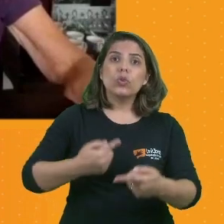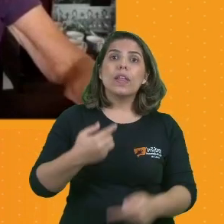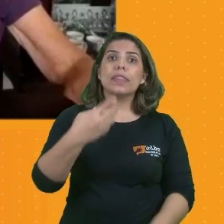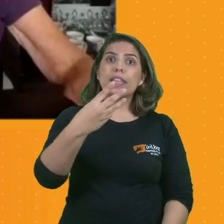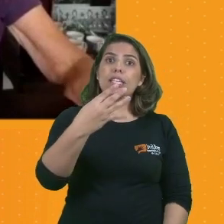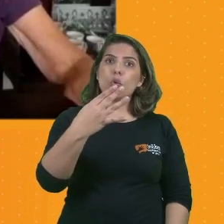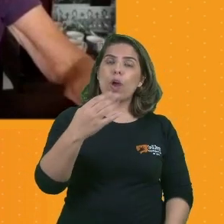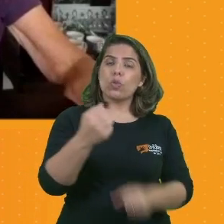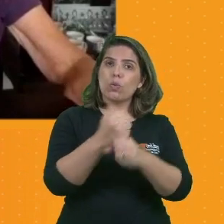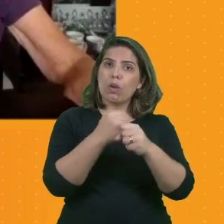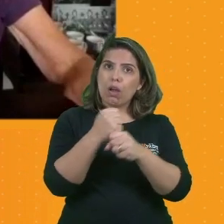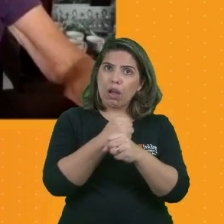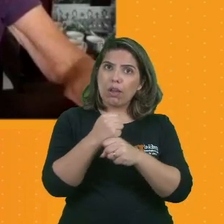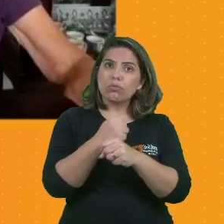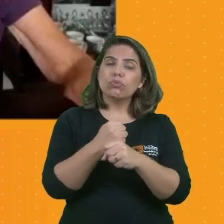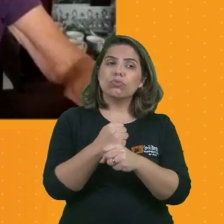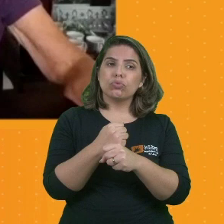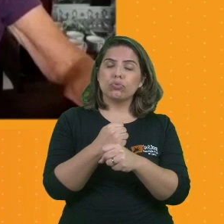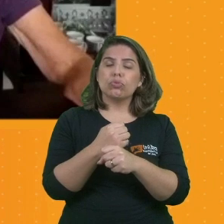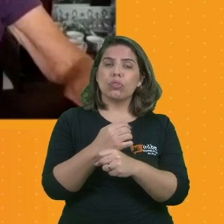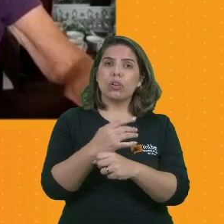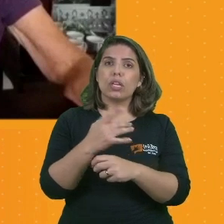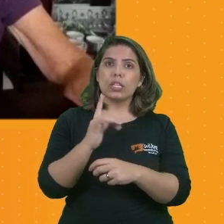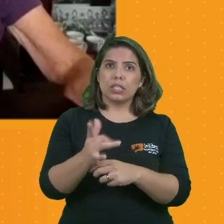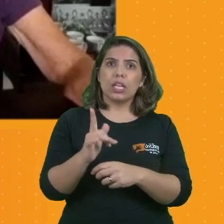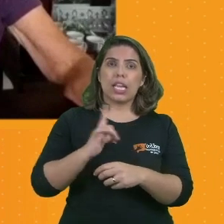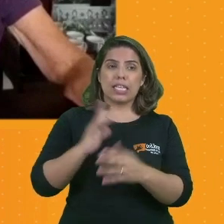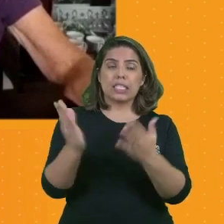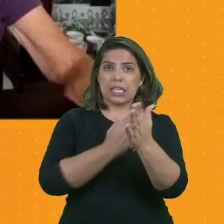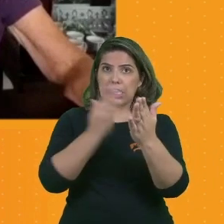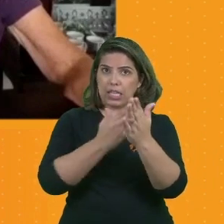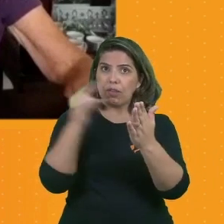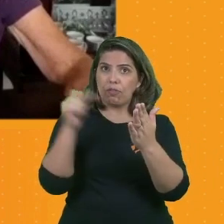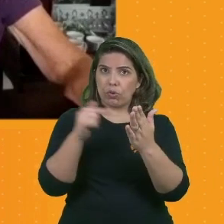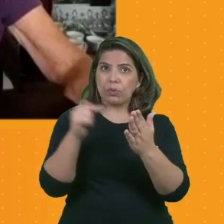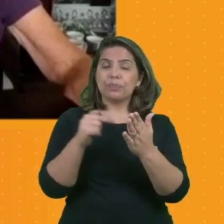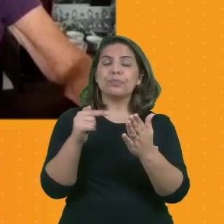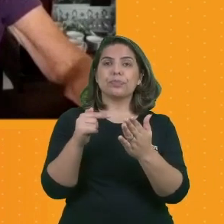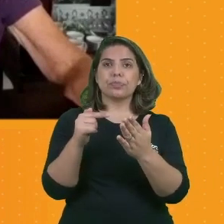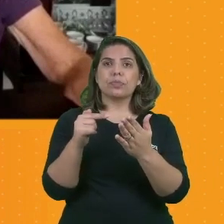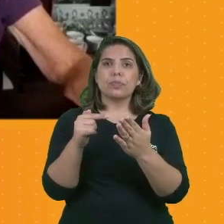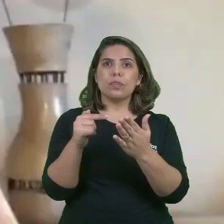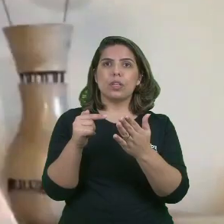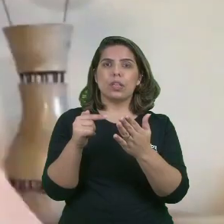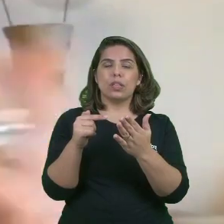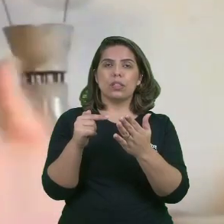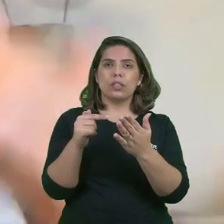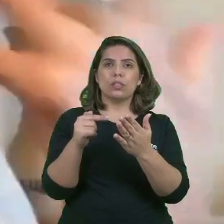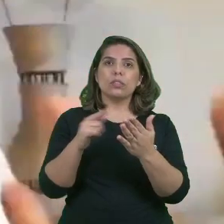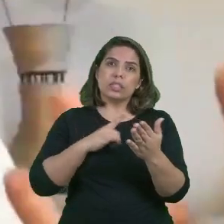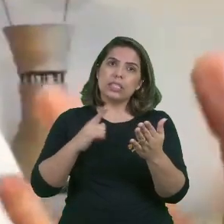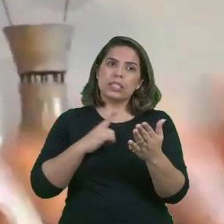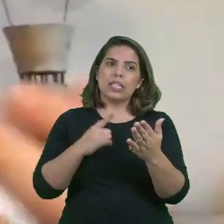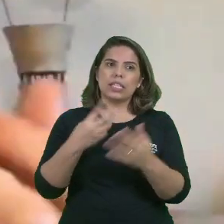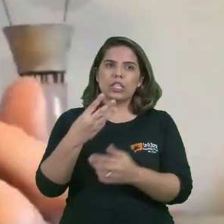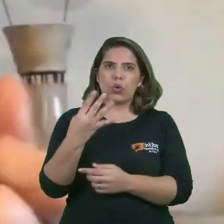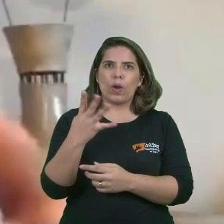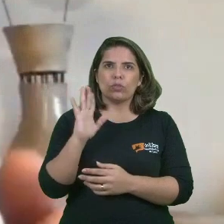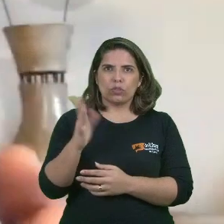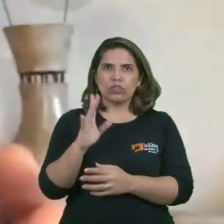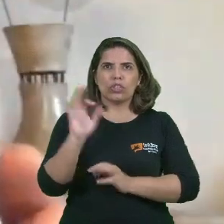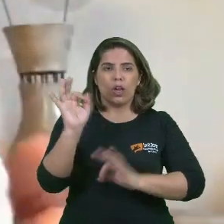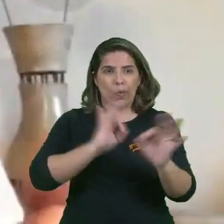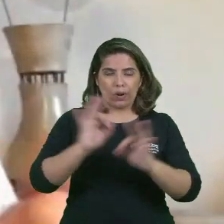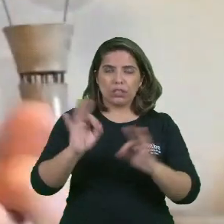34 anos que este livro é está há 34